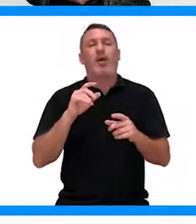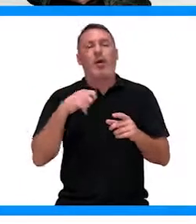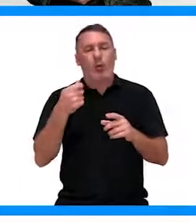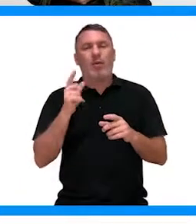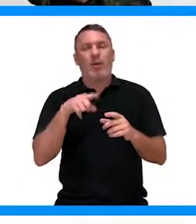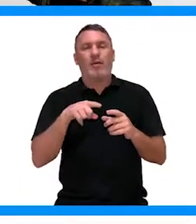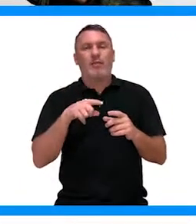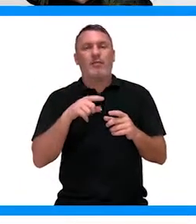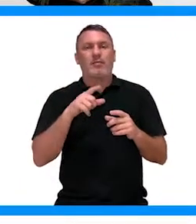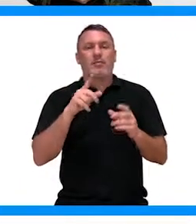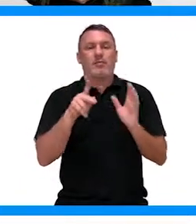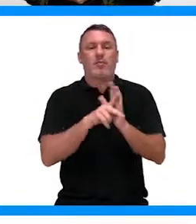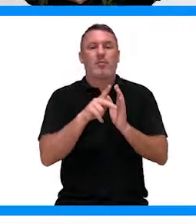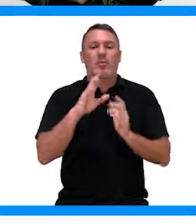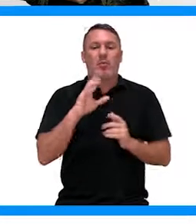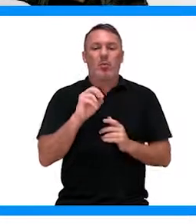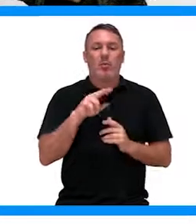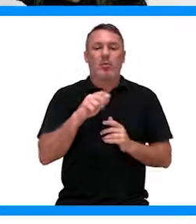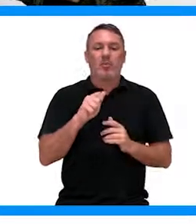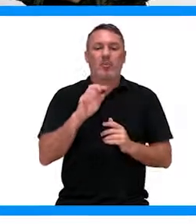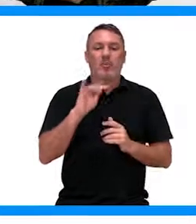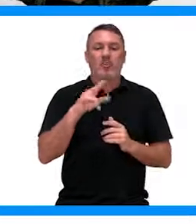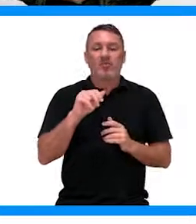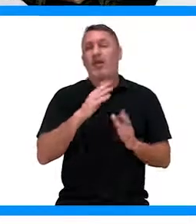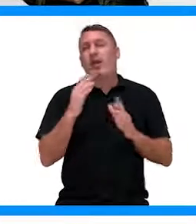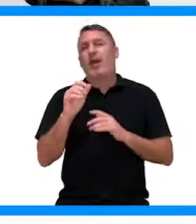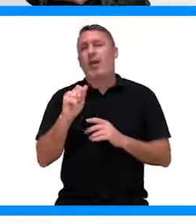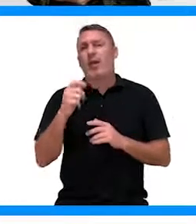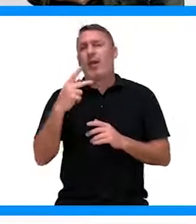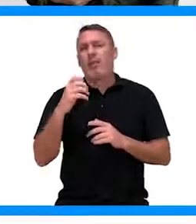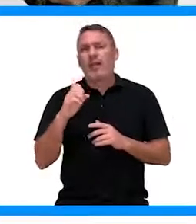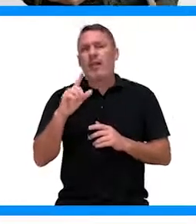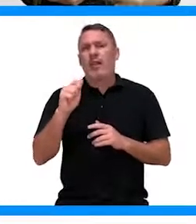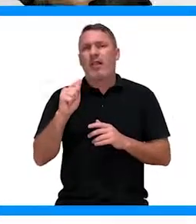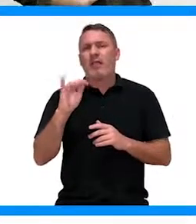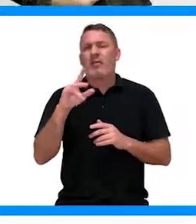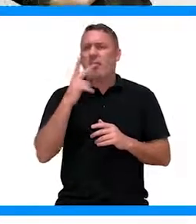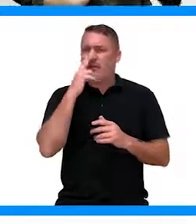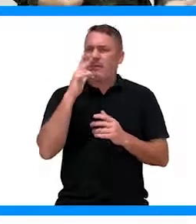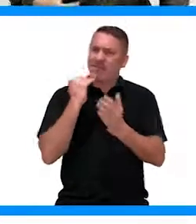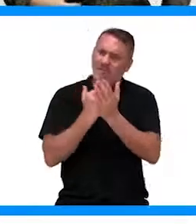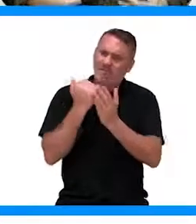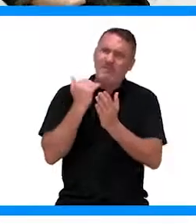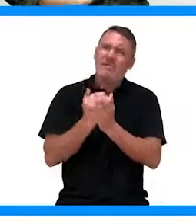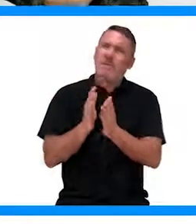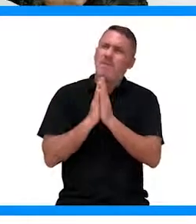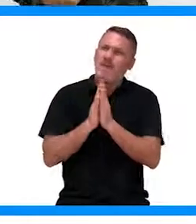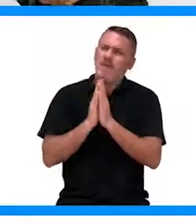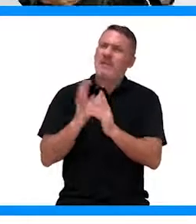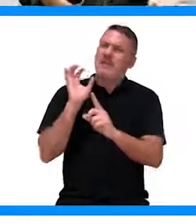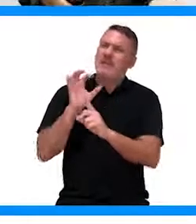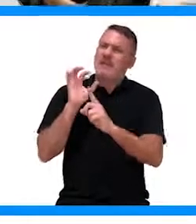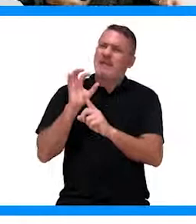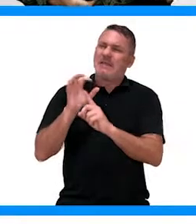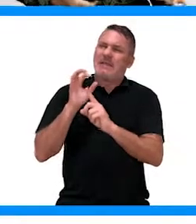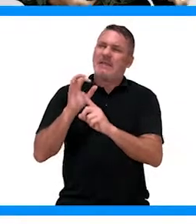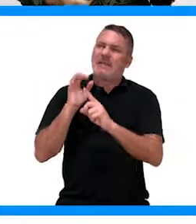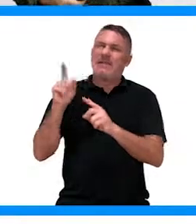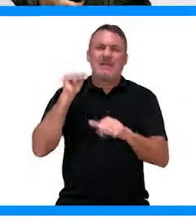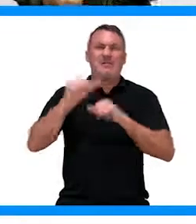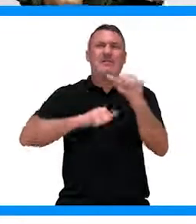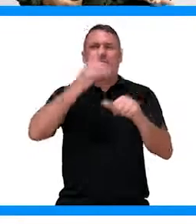tem a linguagem conativa ou apelativa. Como o nome diz, que é apelar mesmo, chamar a atenção, mudar o comportamento da